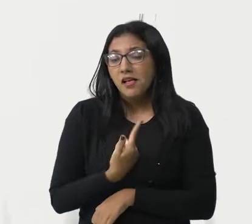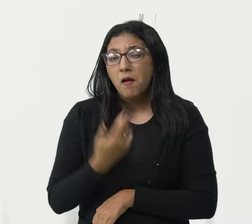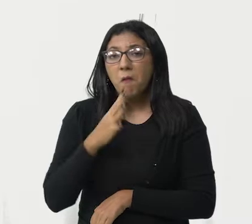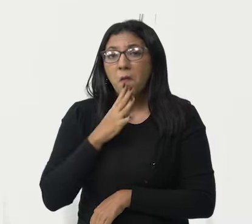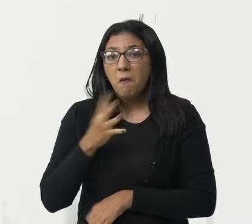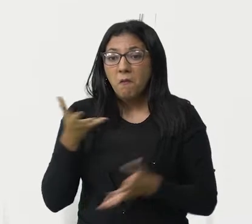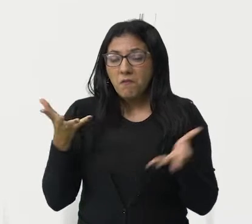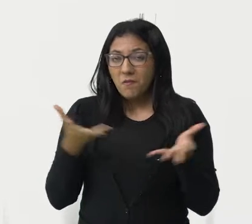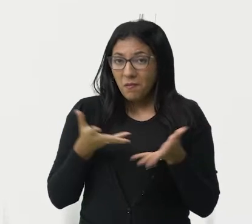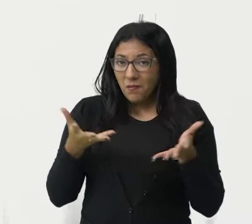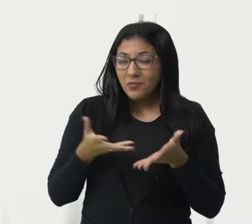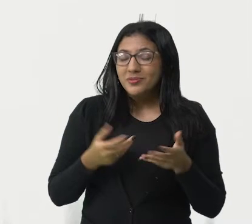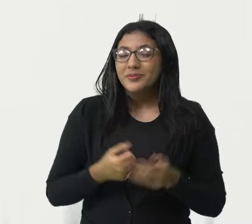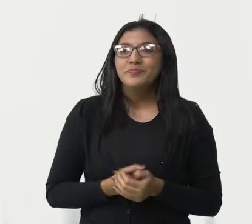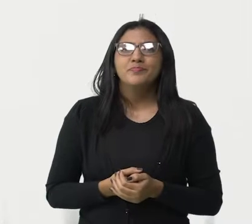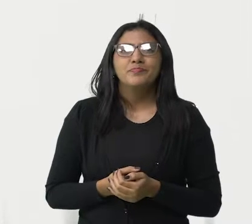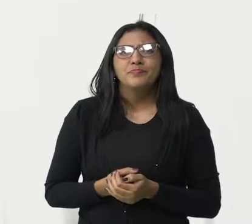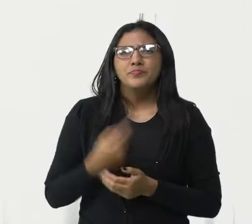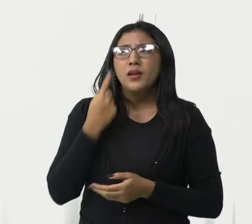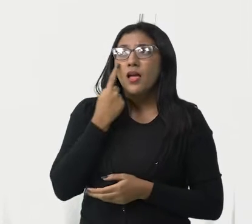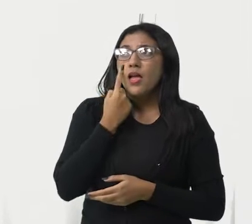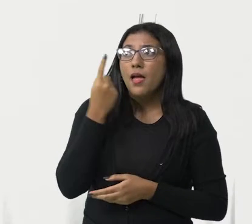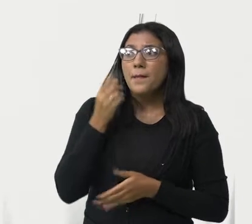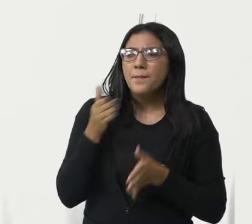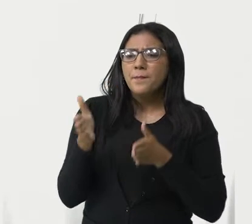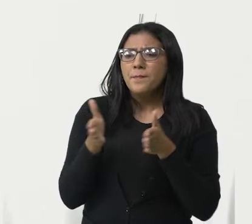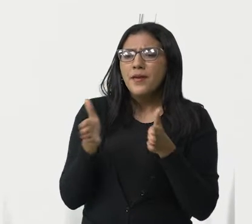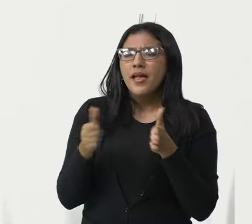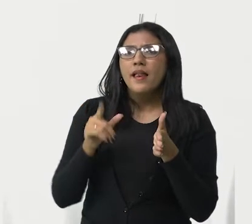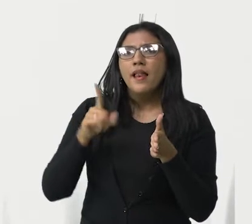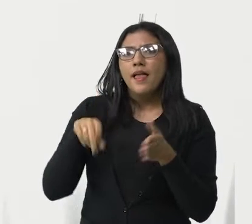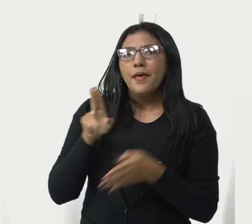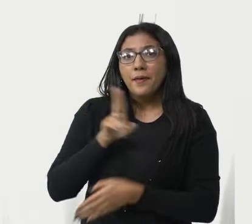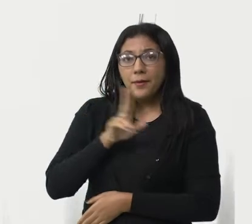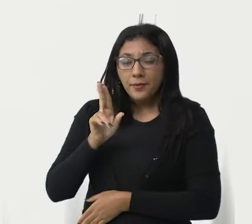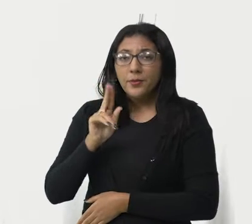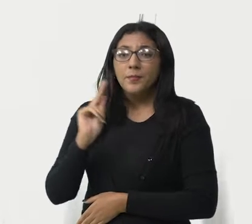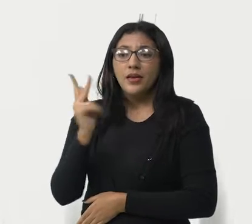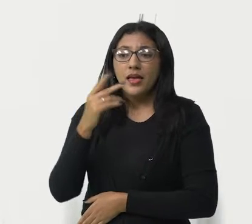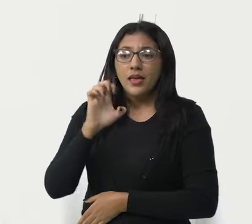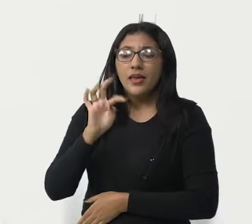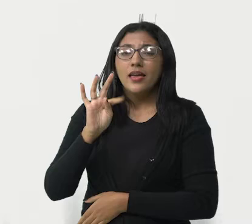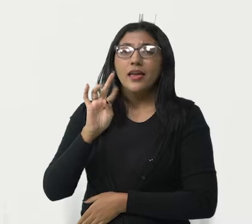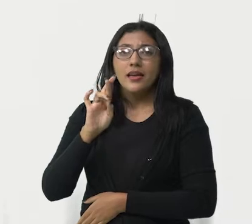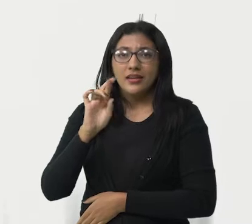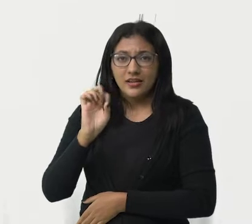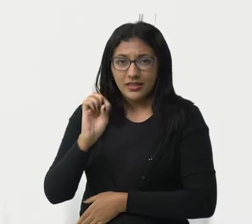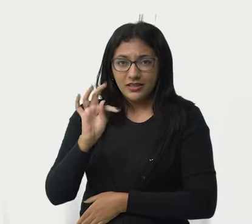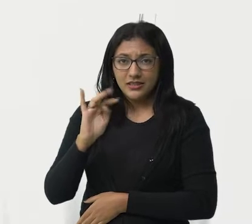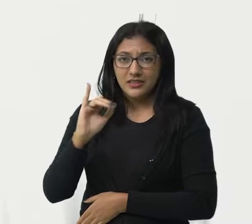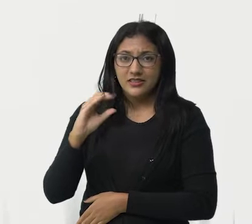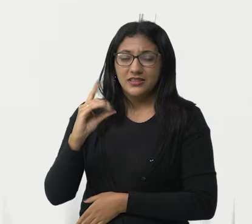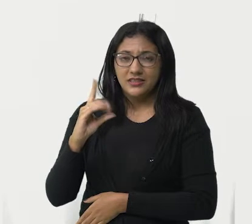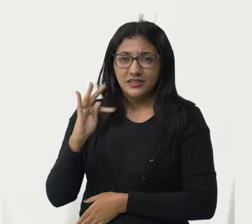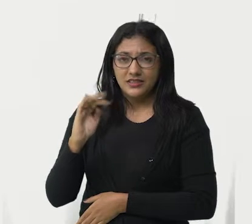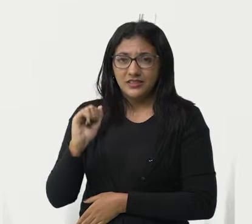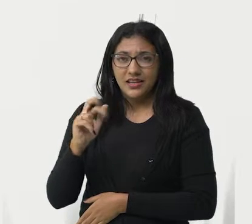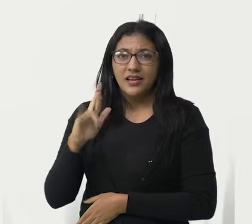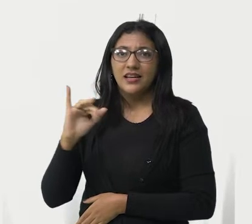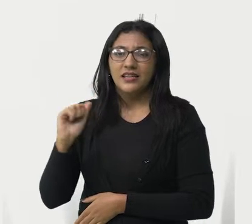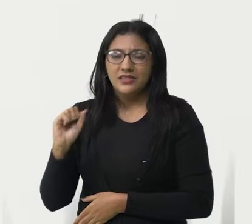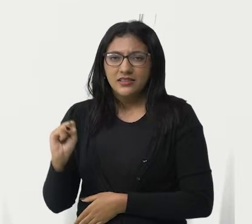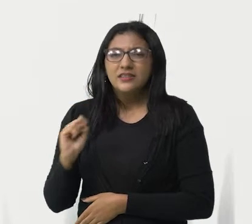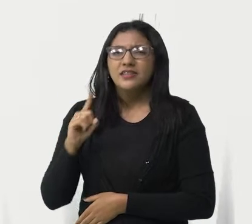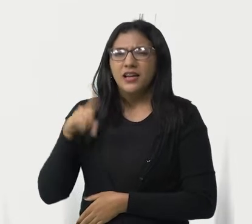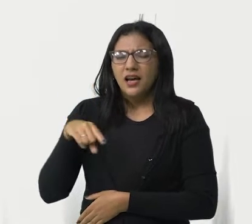estados. Nesse período, eles eram conhecidos como as capitanias hereditárias, porque foi, né, doado pela